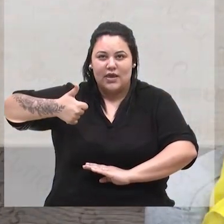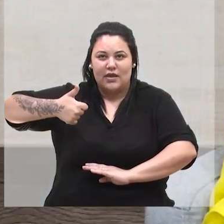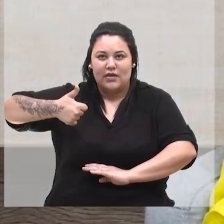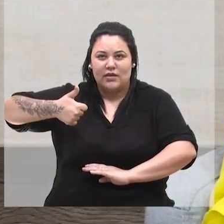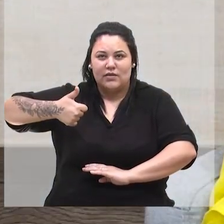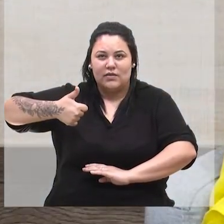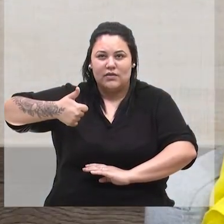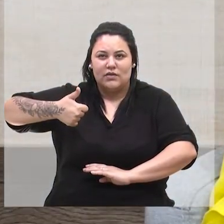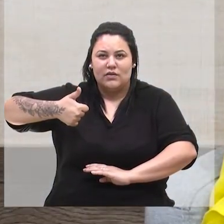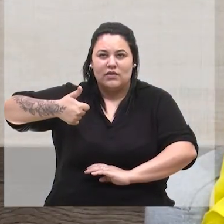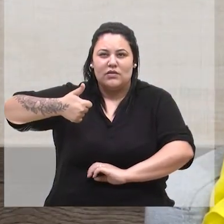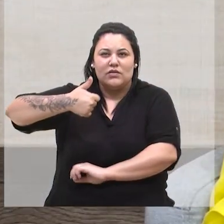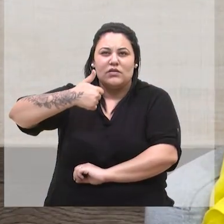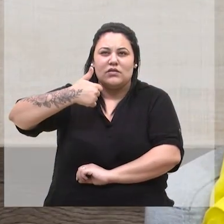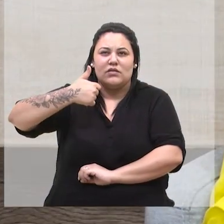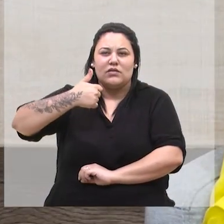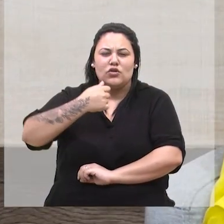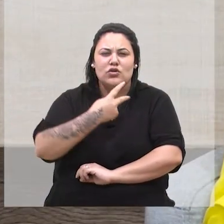em